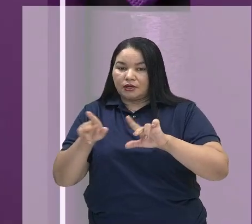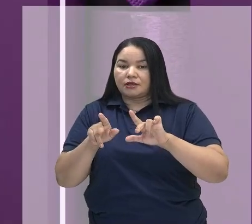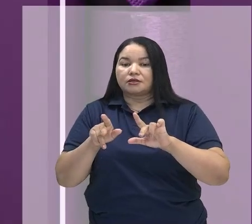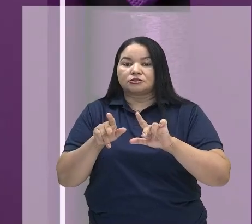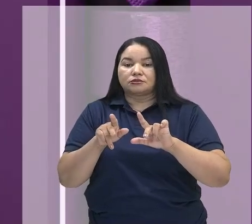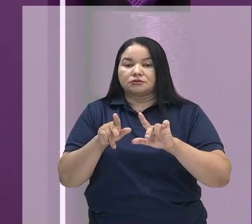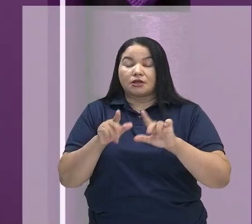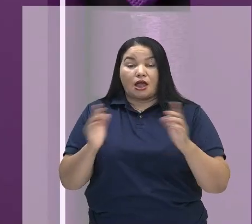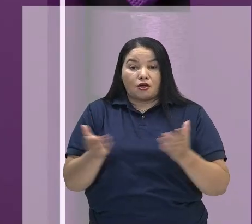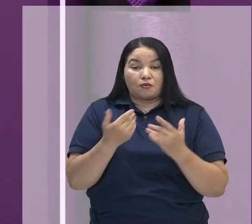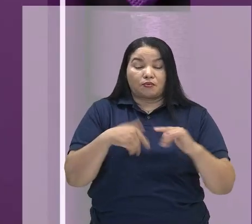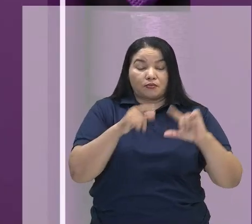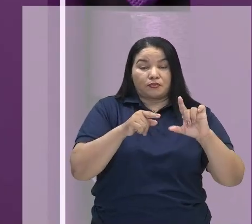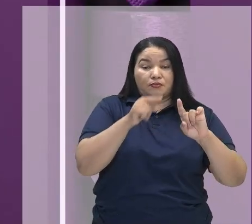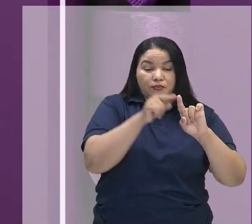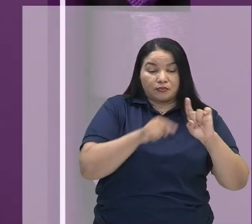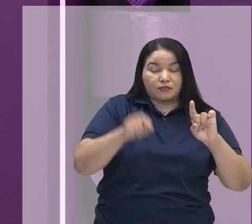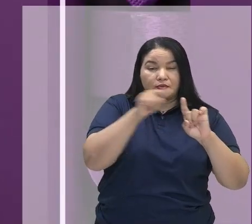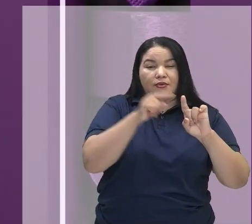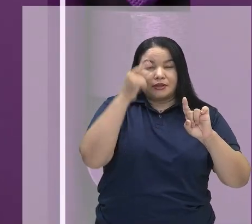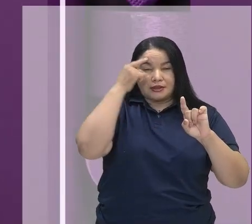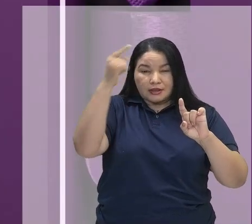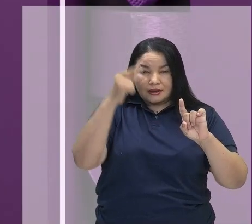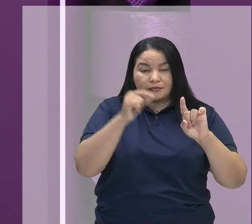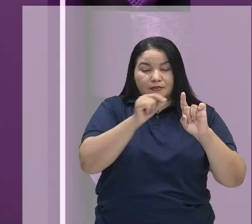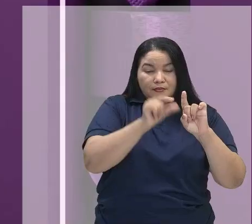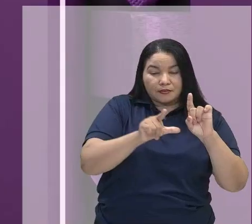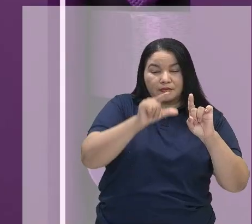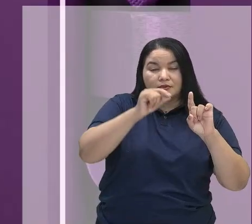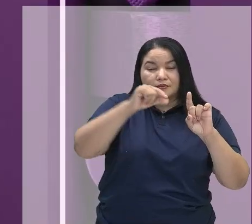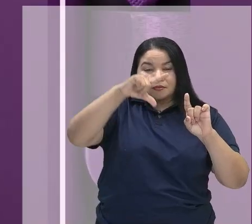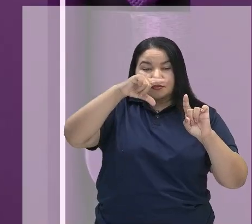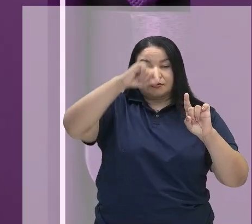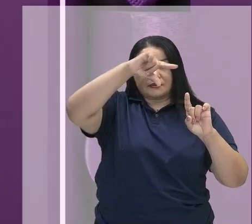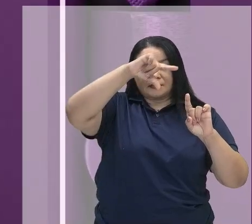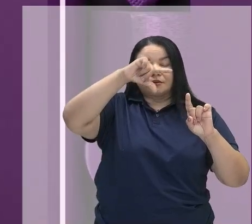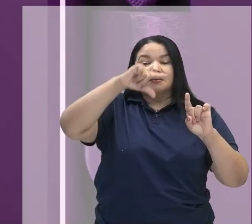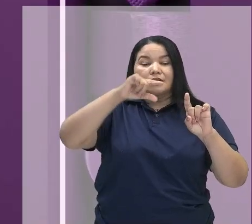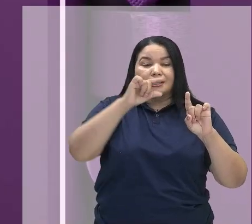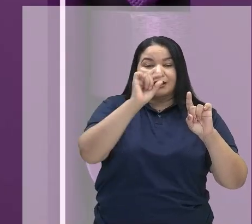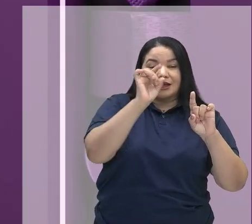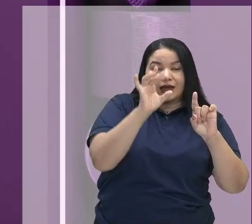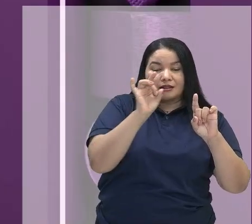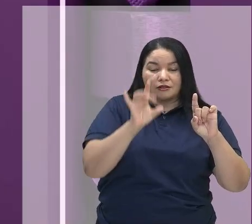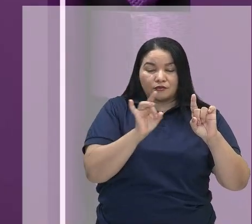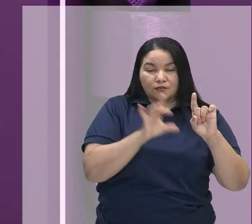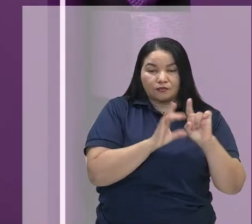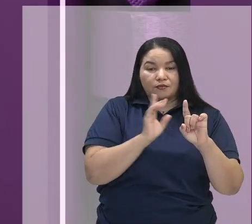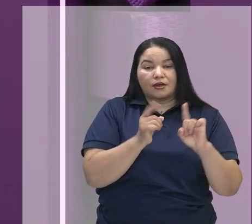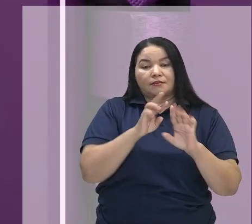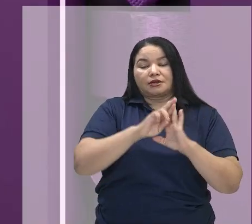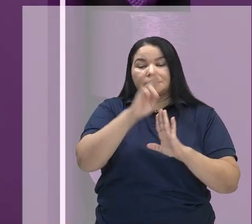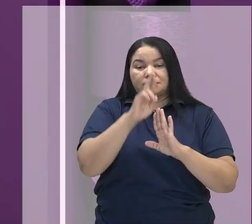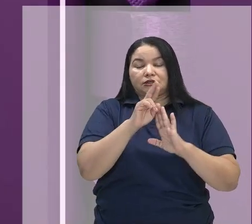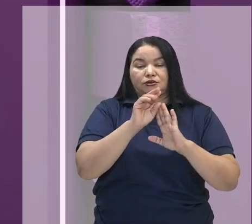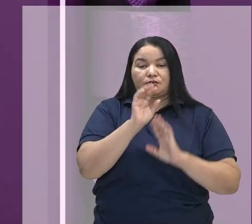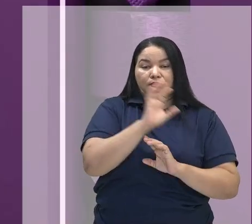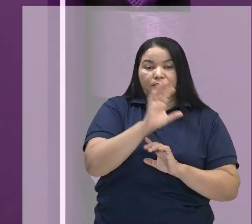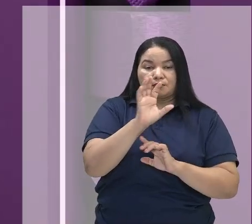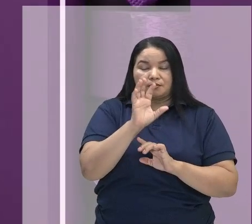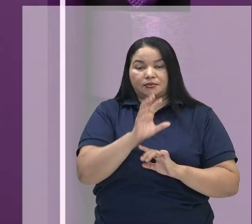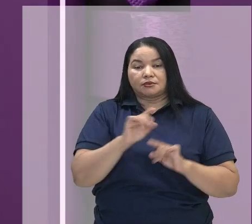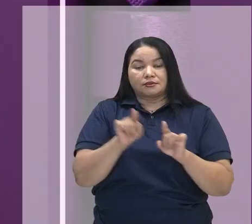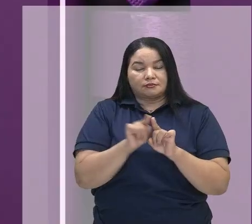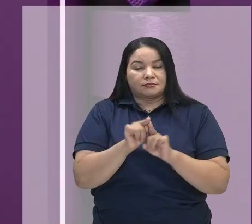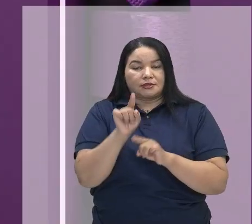a pizza, lembra? Em cada fatia representa ali um setor, por isso que ele recebe esse nome. E